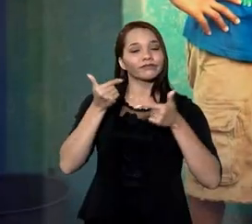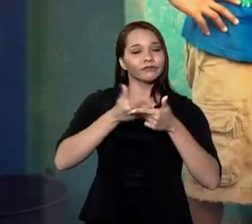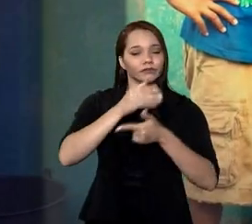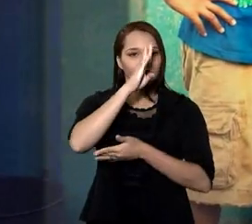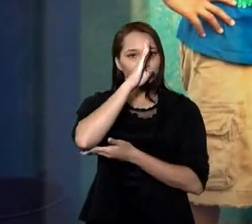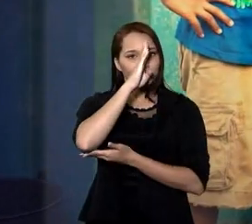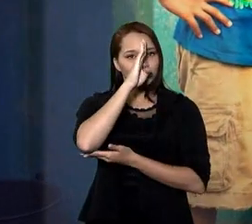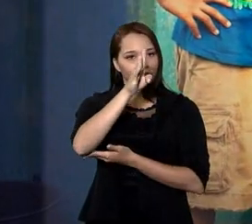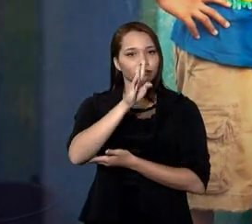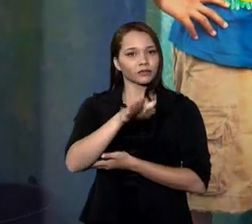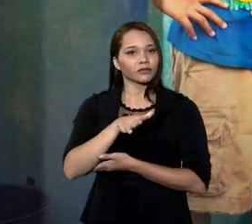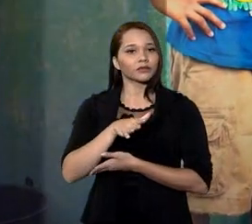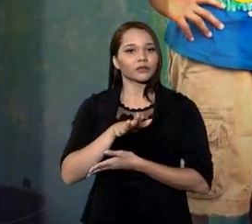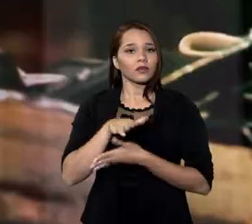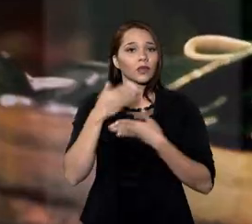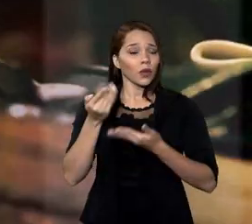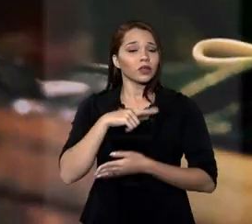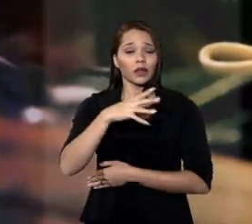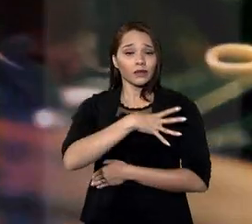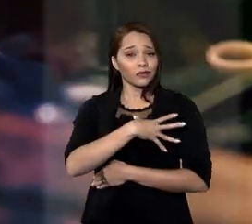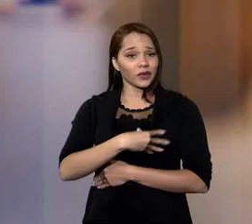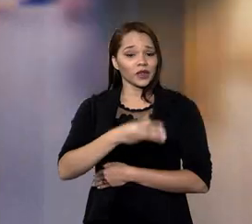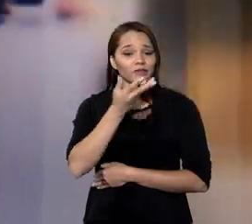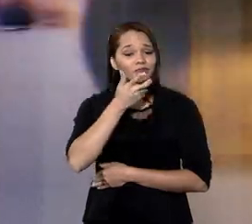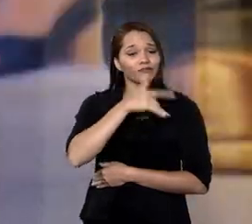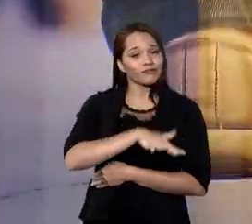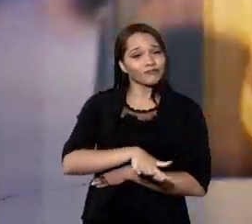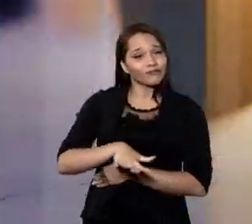se tem filhos pequenos